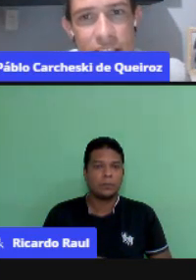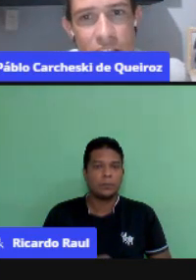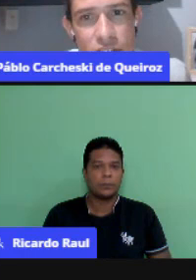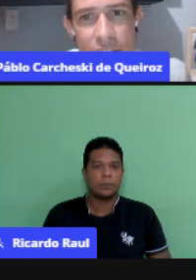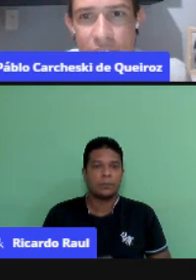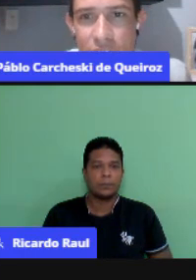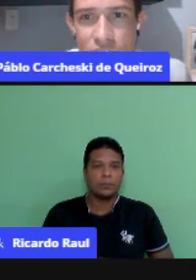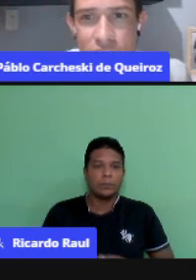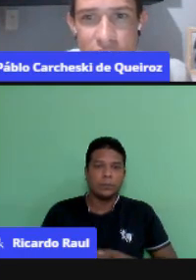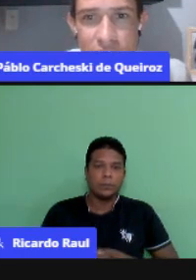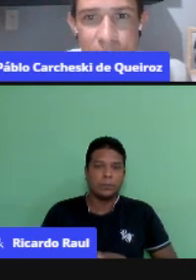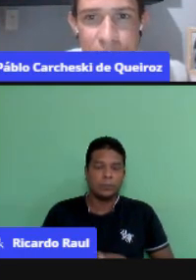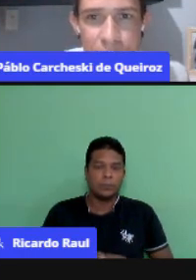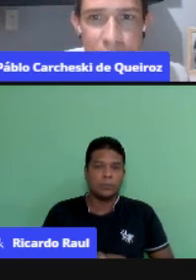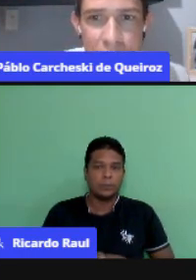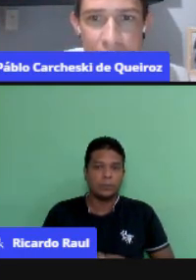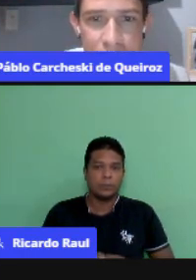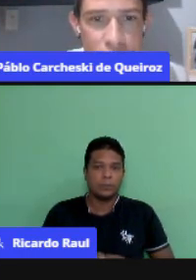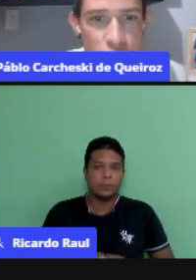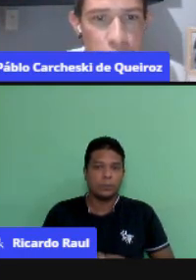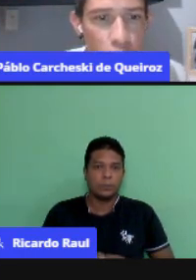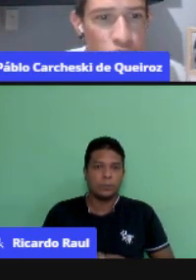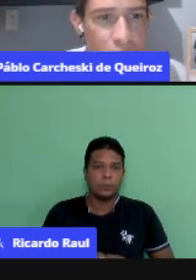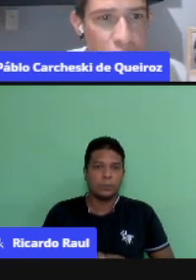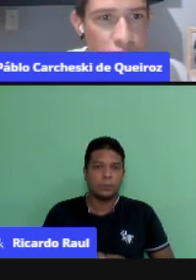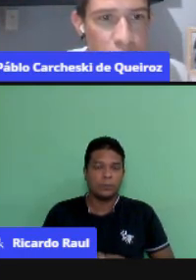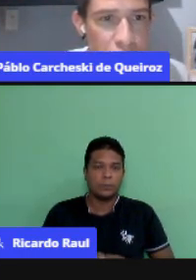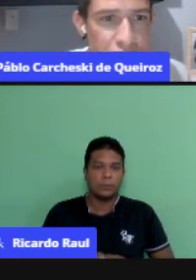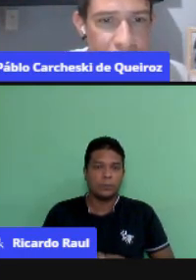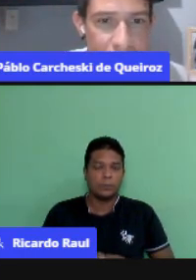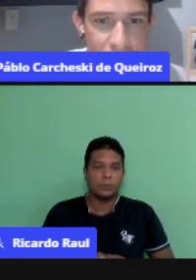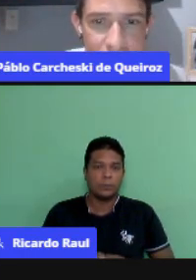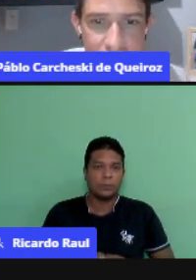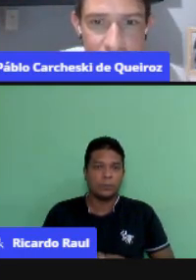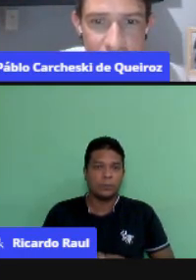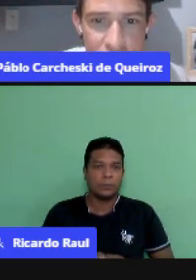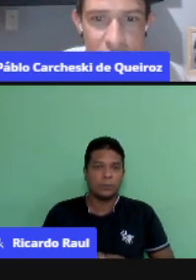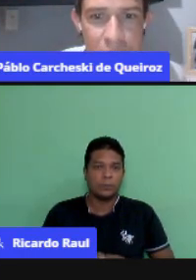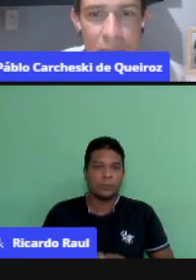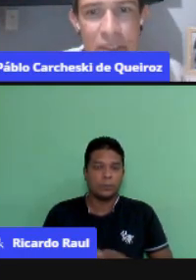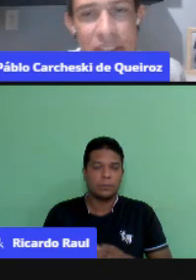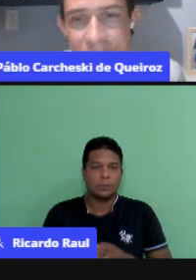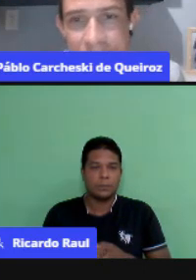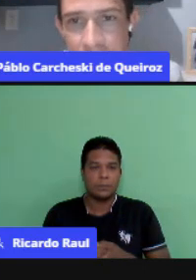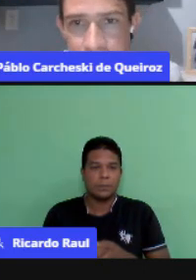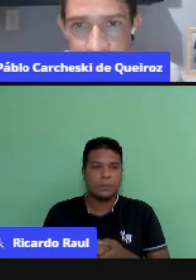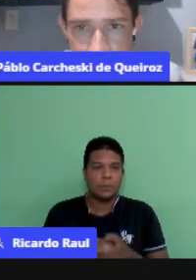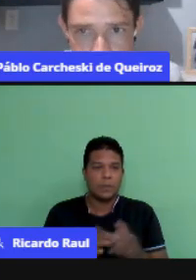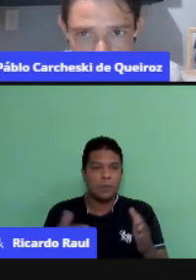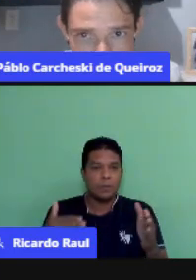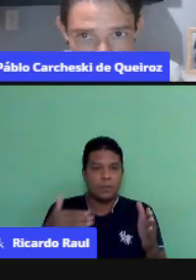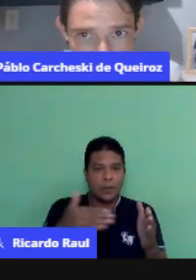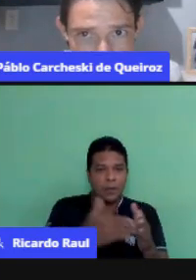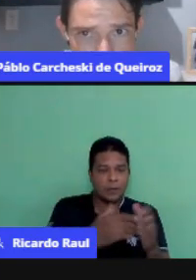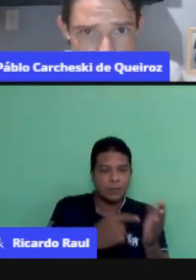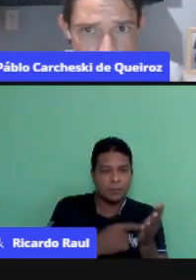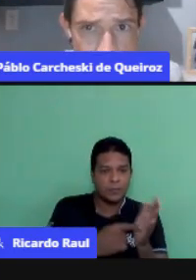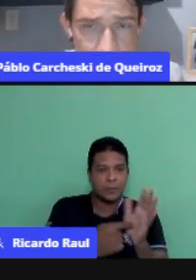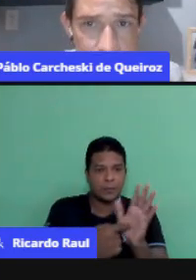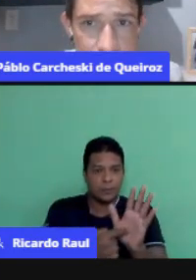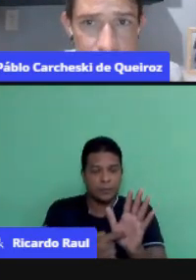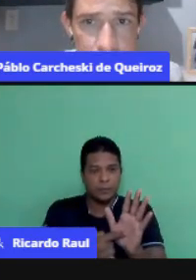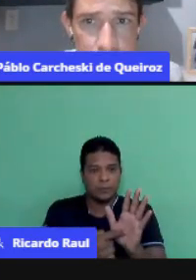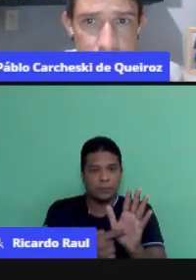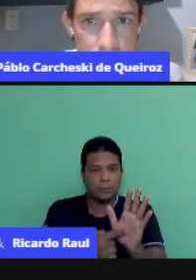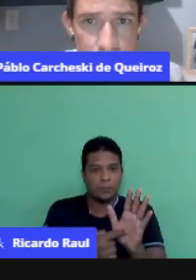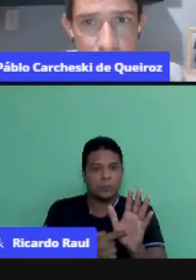E aí, né, Aguinaldo, eu acho que caminhando um pouco já para o final, né, da nossa apresentação, eu